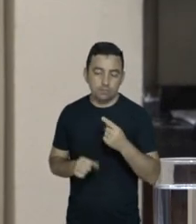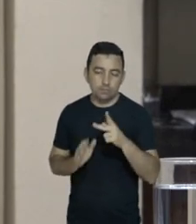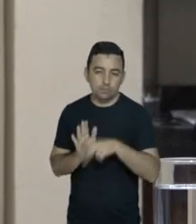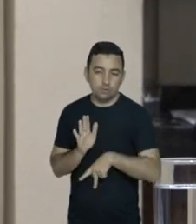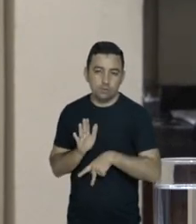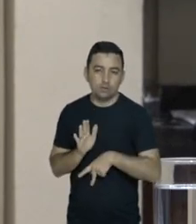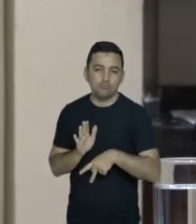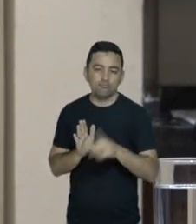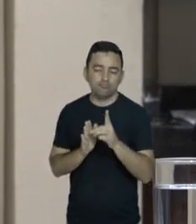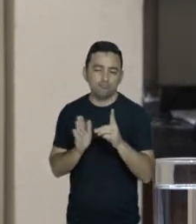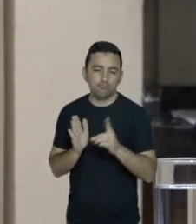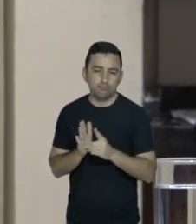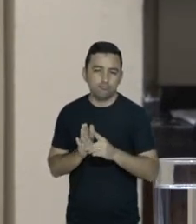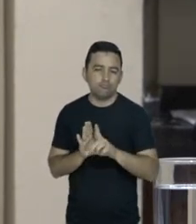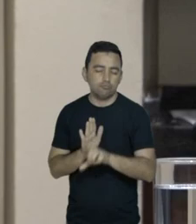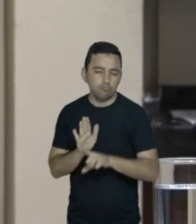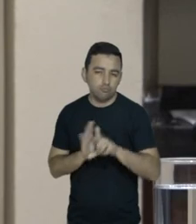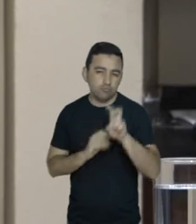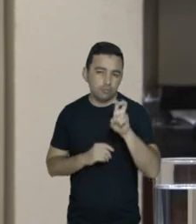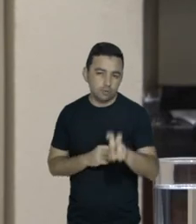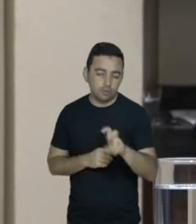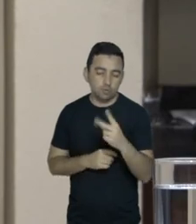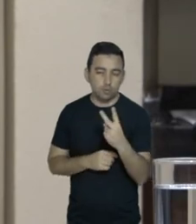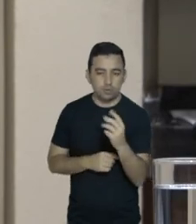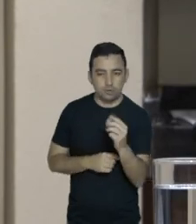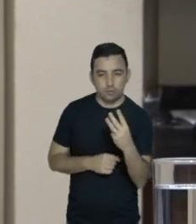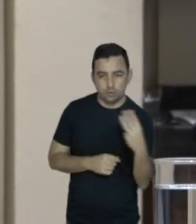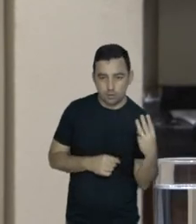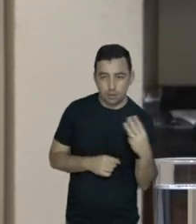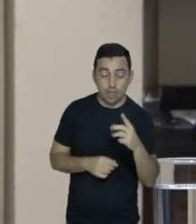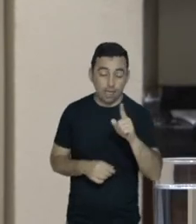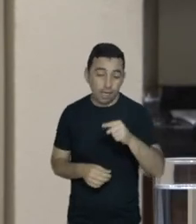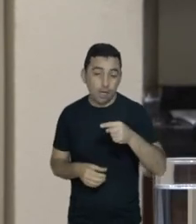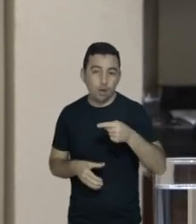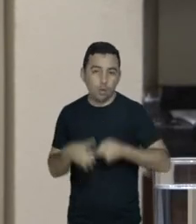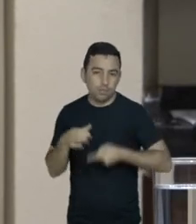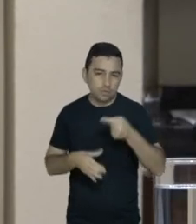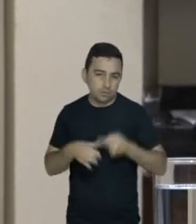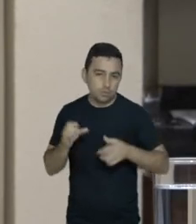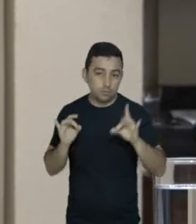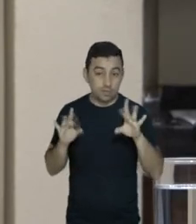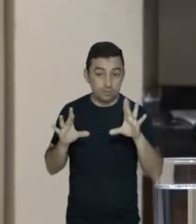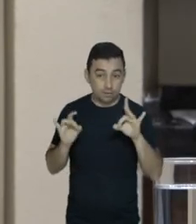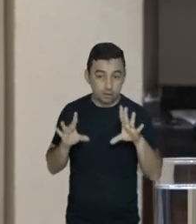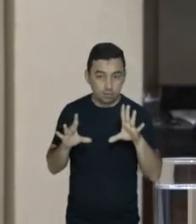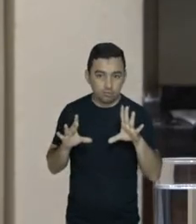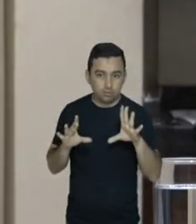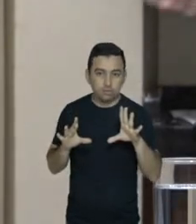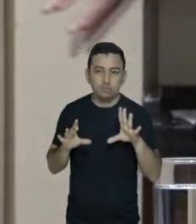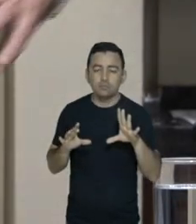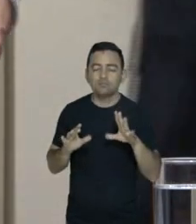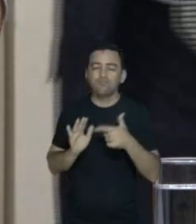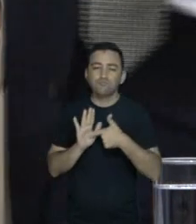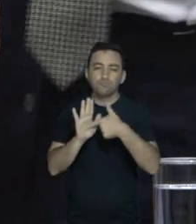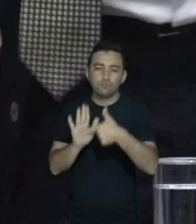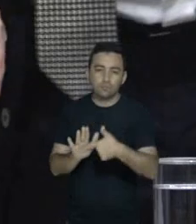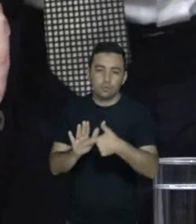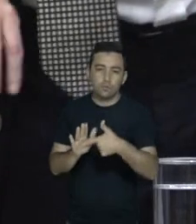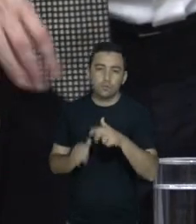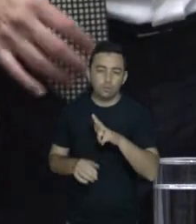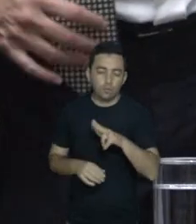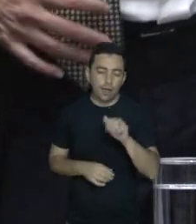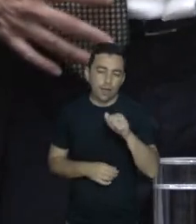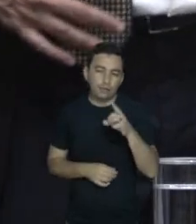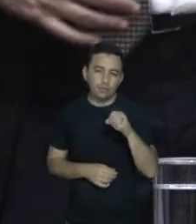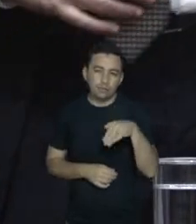decreto legislativo 5/2023, autor comissão especial. Aprova a indicação do nome de Ademir Isidoro para o